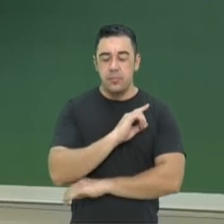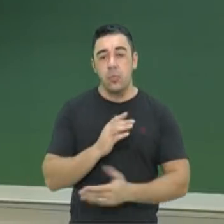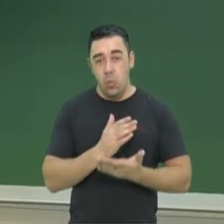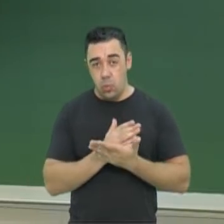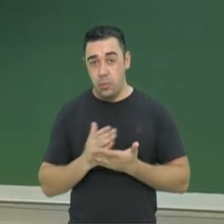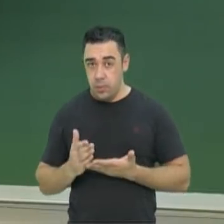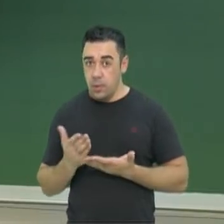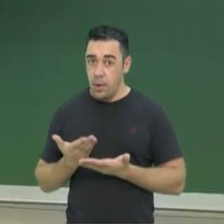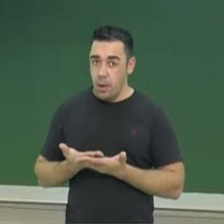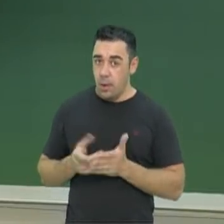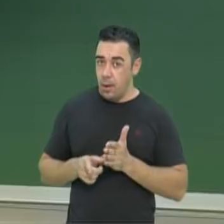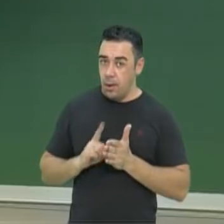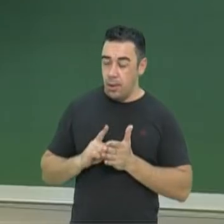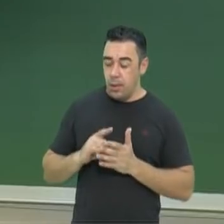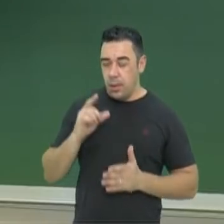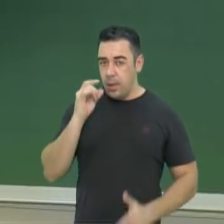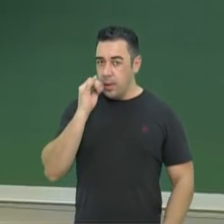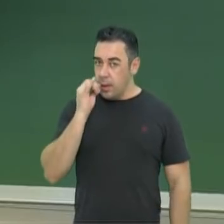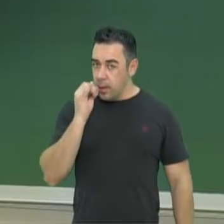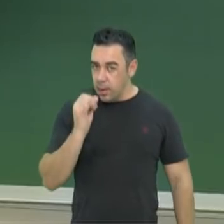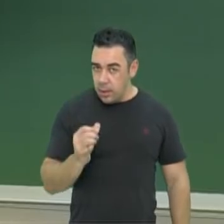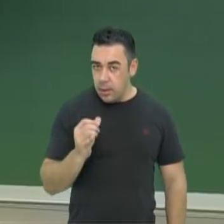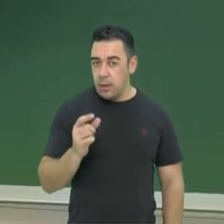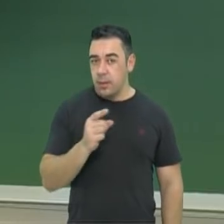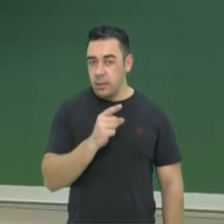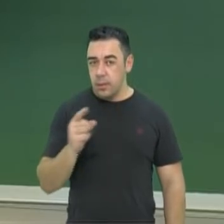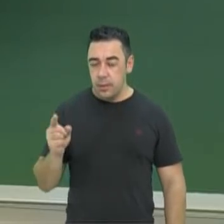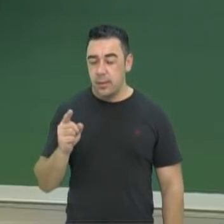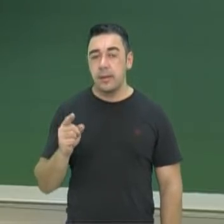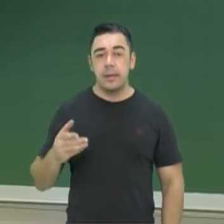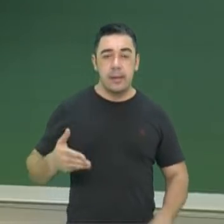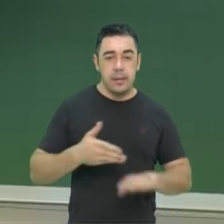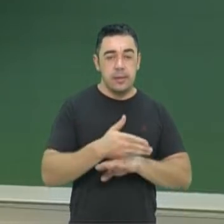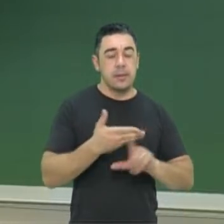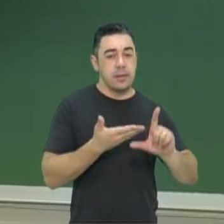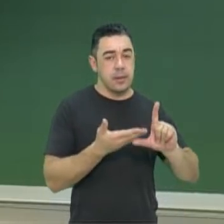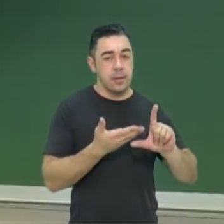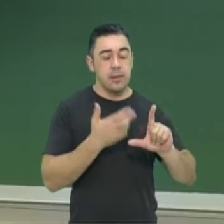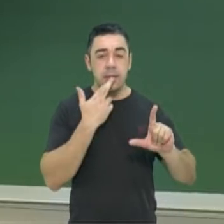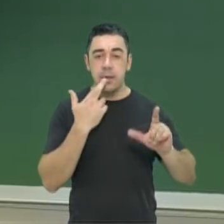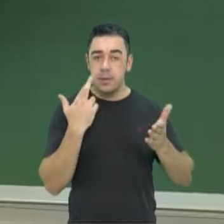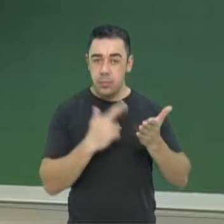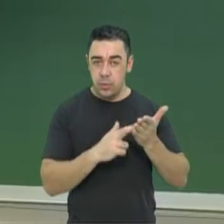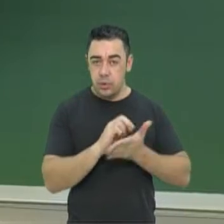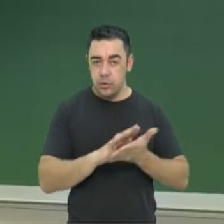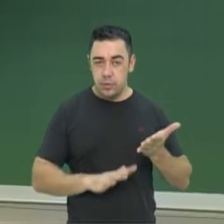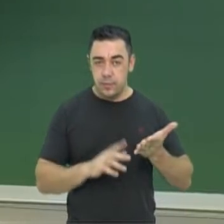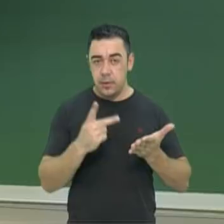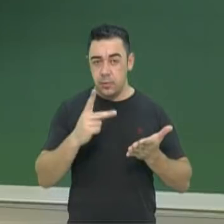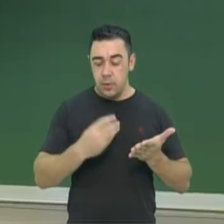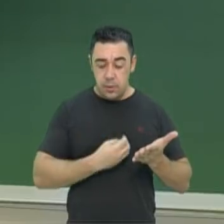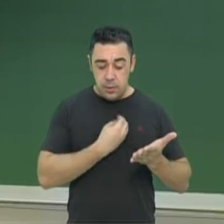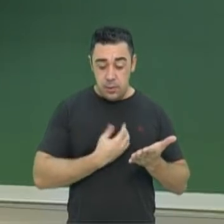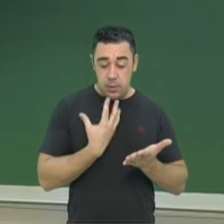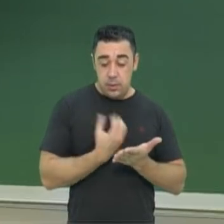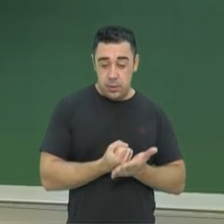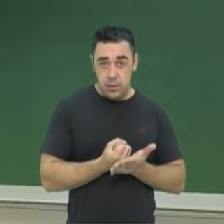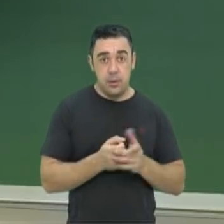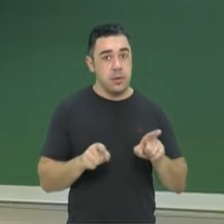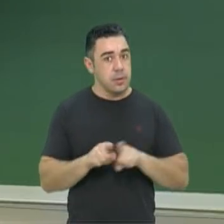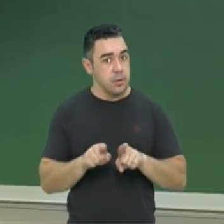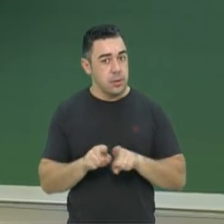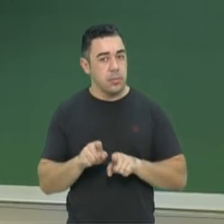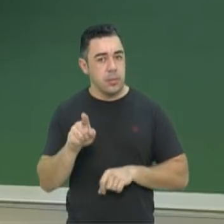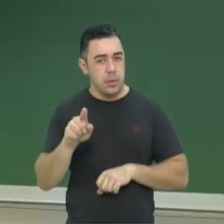iniciar a nossa aula, vou dar aquele recado. Não esqueça de entrar no Class, fazer a atividade que tem ali para você garantir a sua presença e também